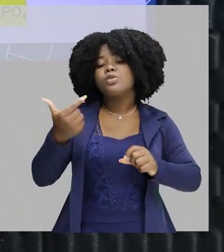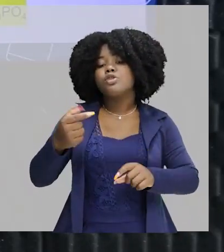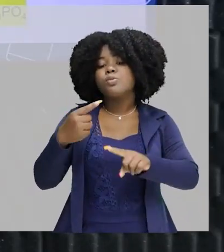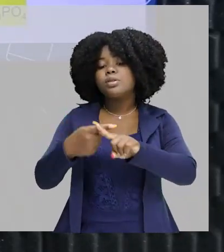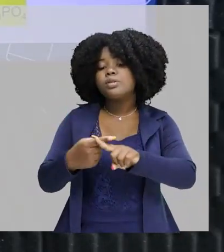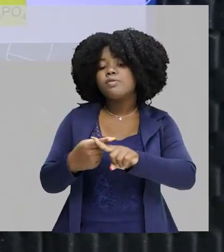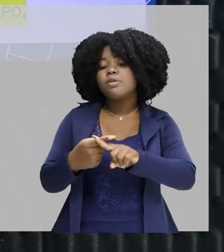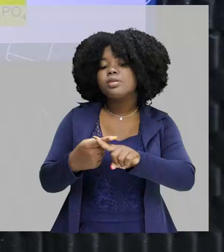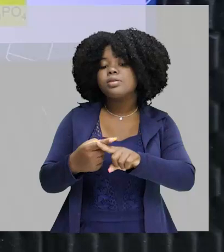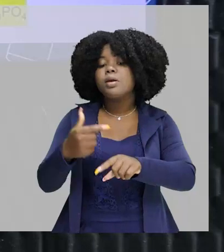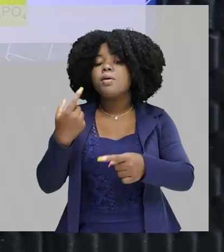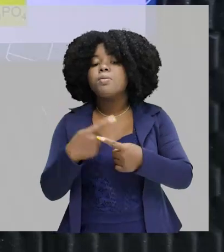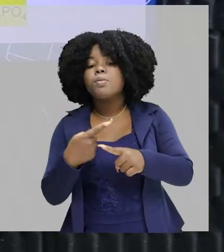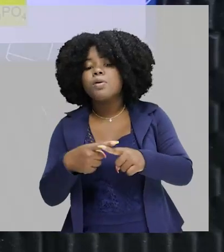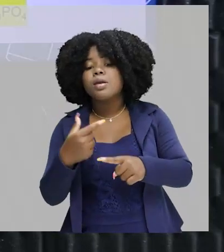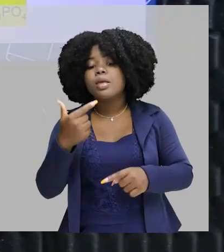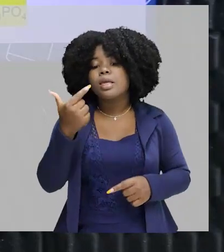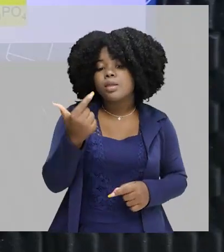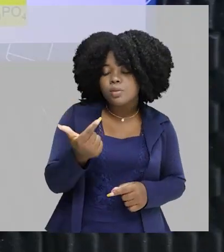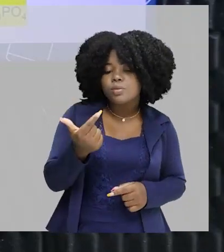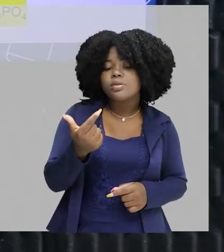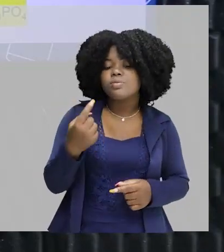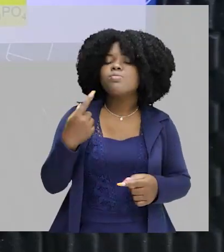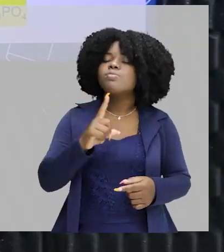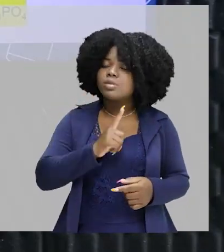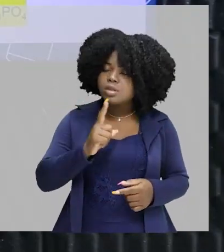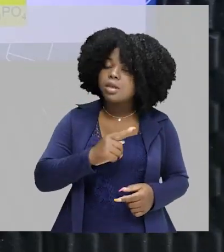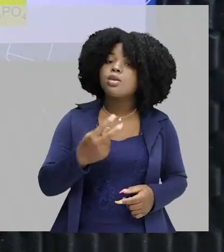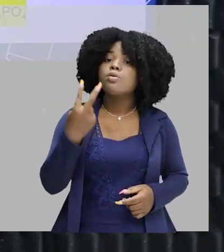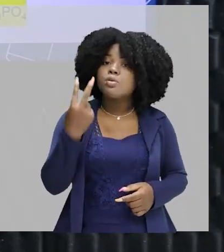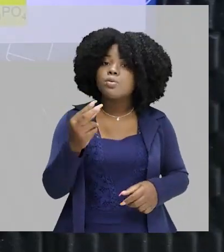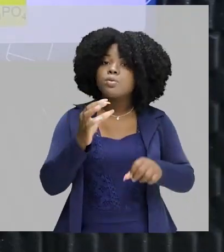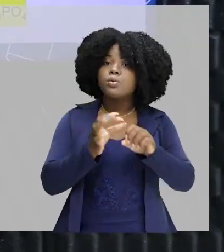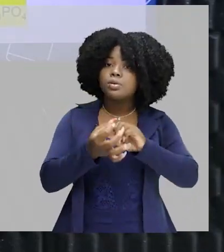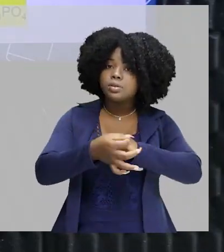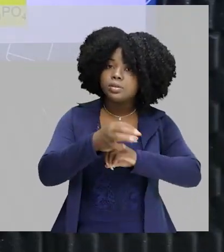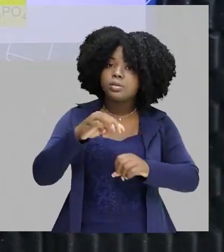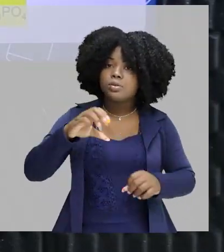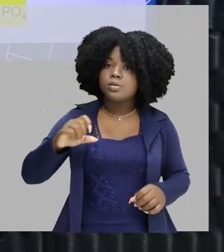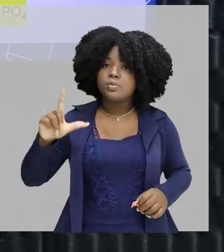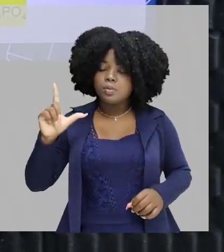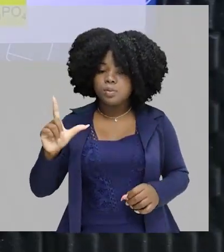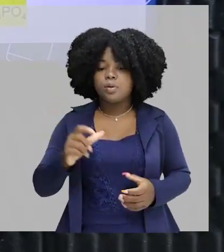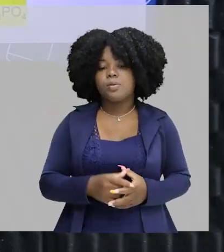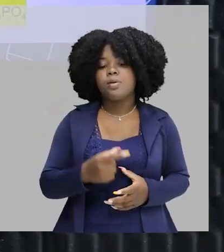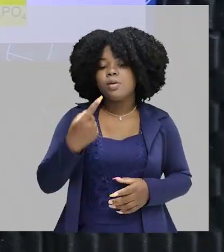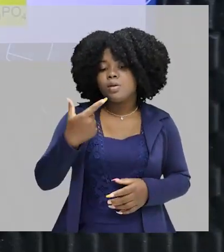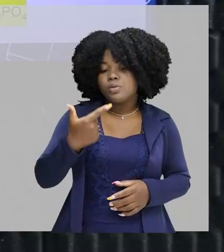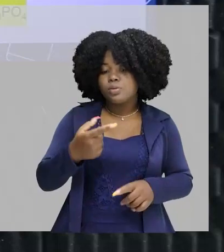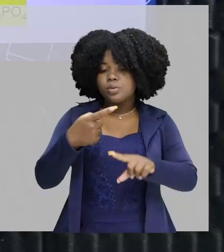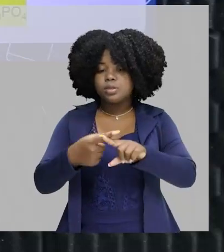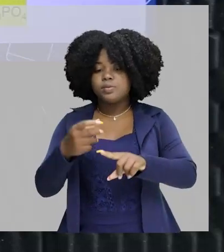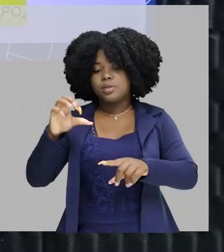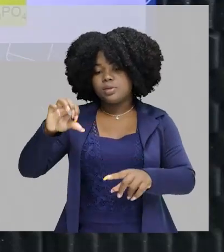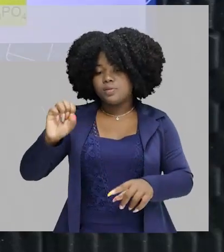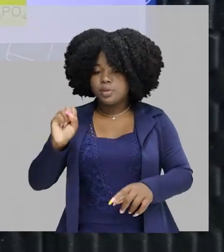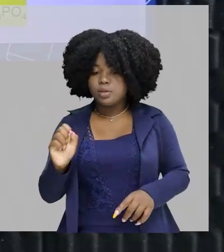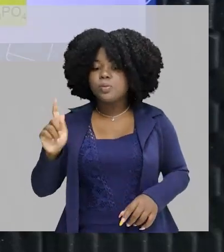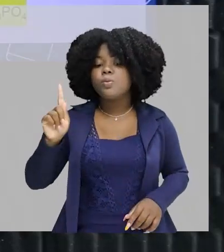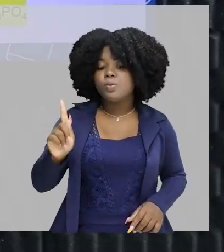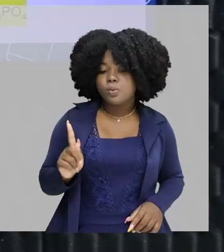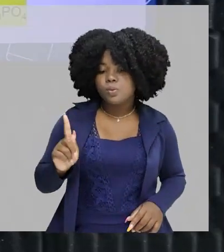2 vezes. Por que 2? Porque aqui eu tenho 2 mols. 2 vezes a massa molar, 2 vezes 98